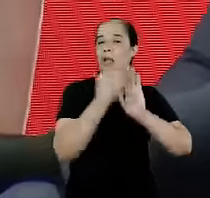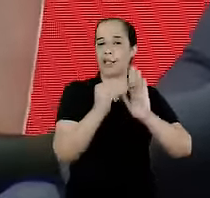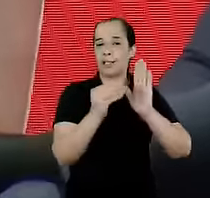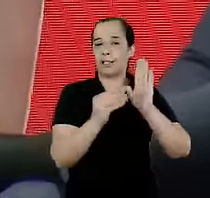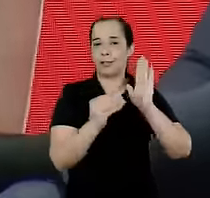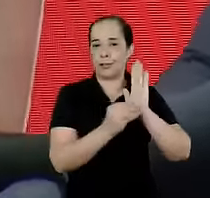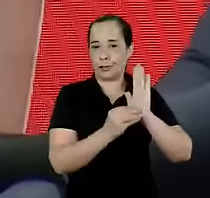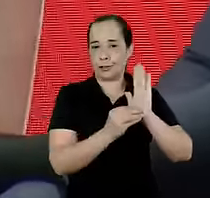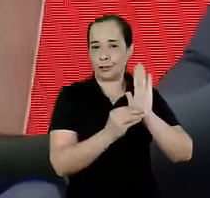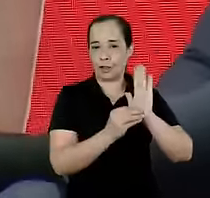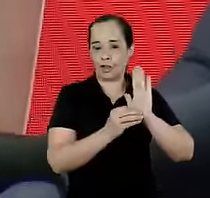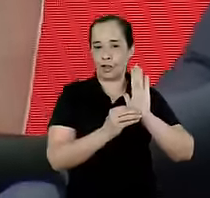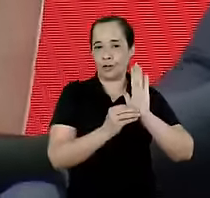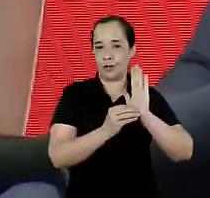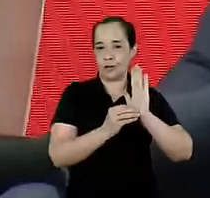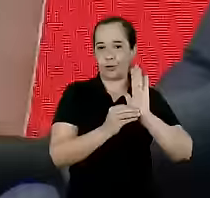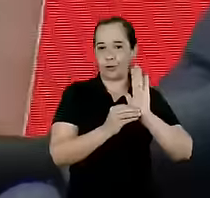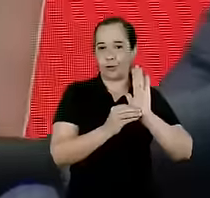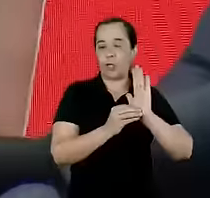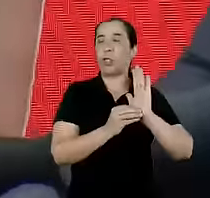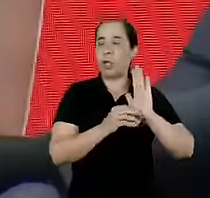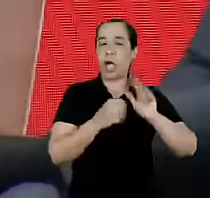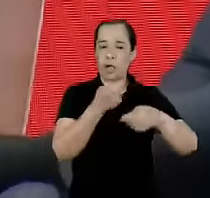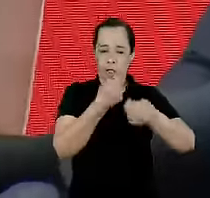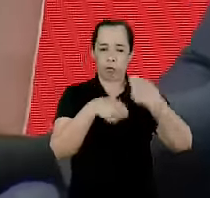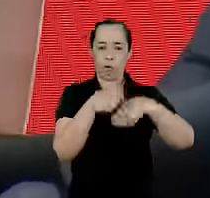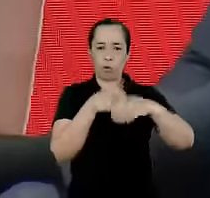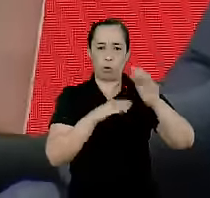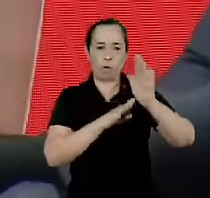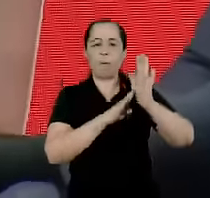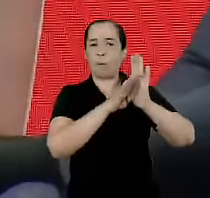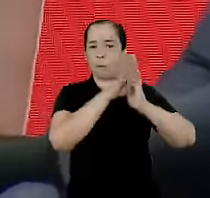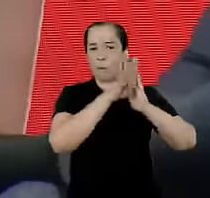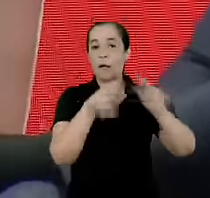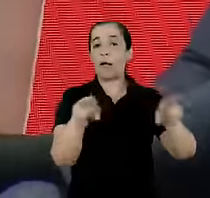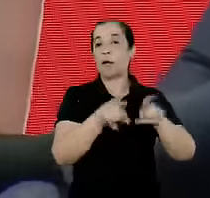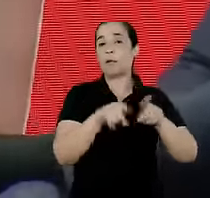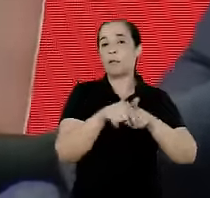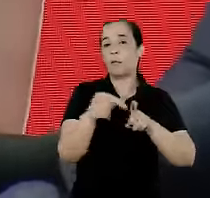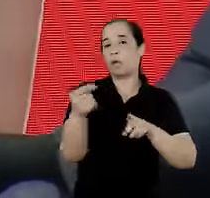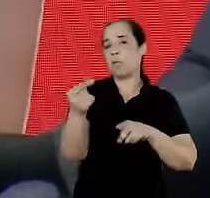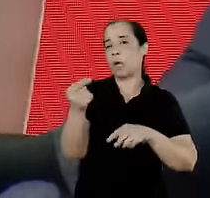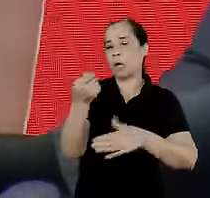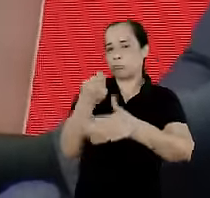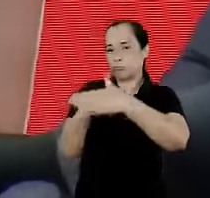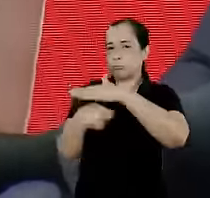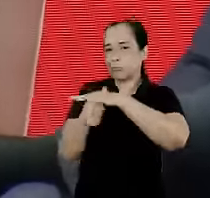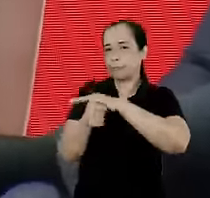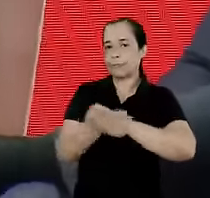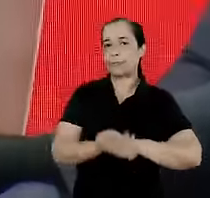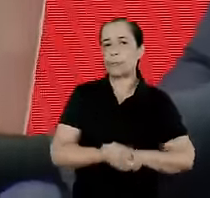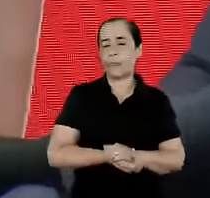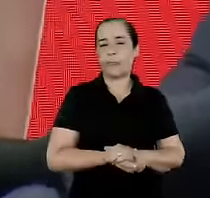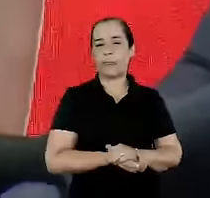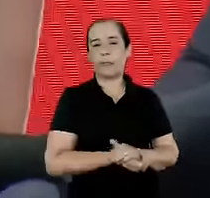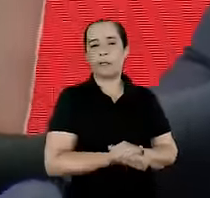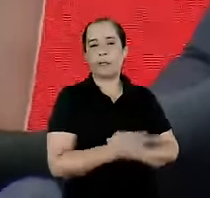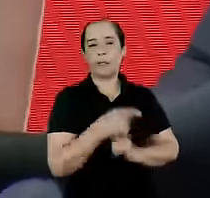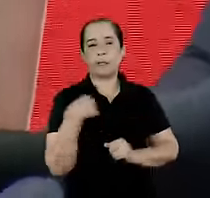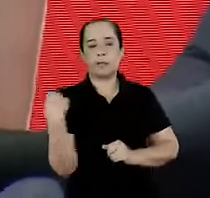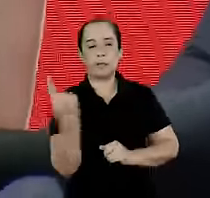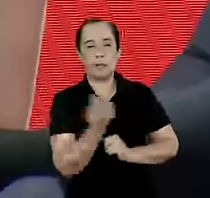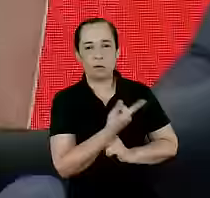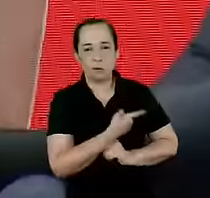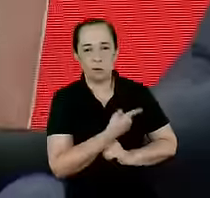funcionamento da da economia sobretudo não distorcer o funcionamento do Mercado de Capitais a gente ah não